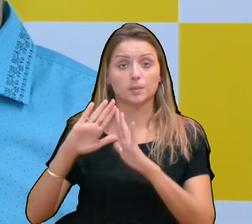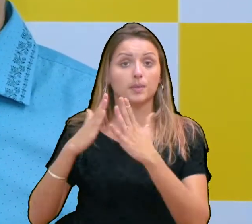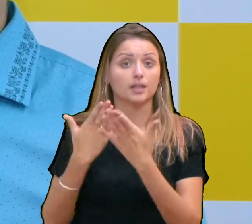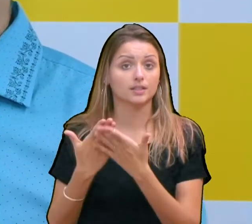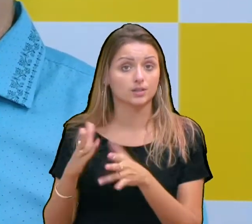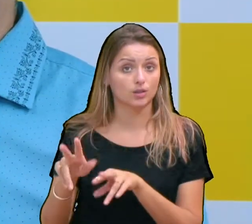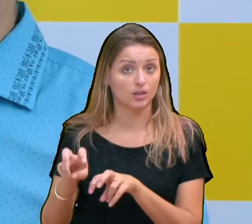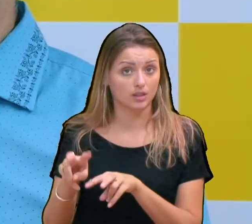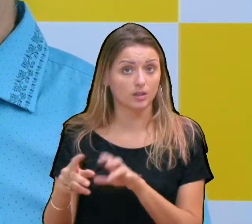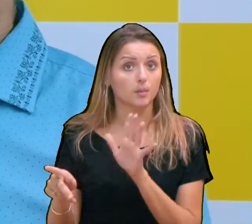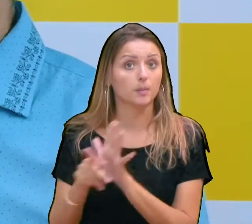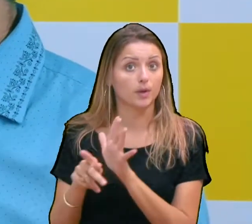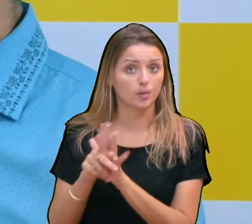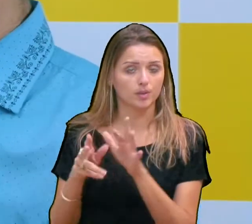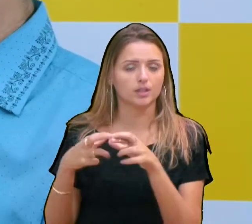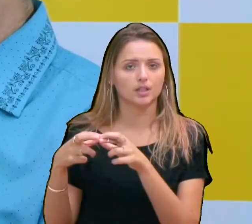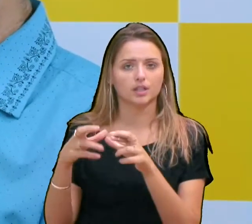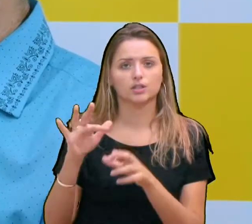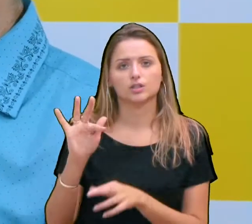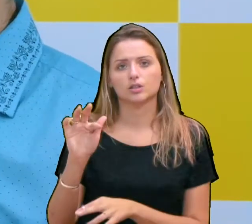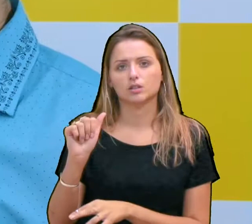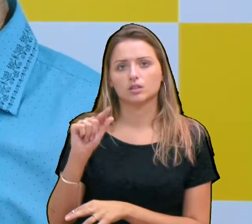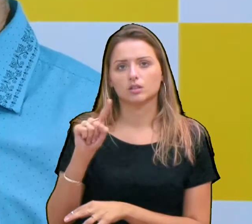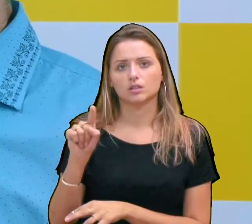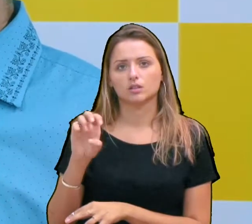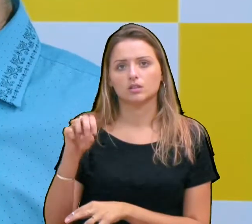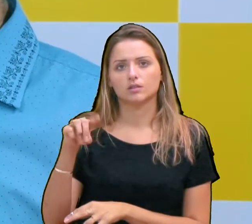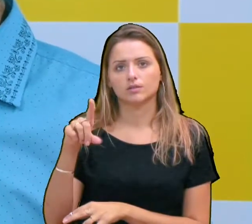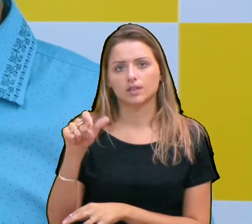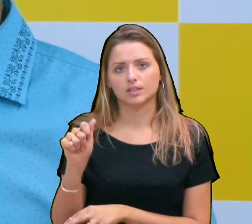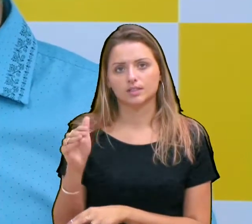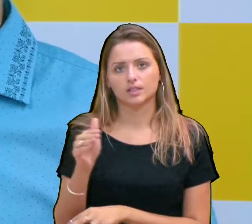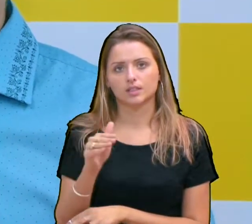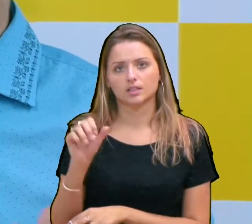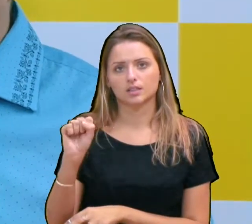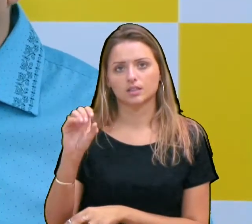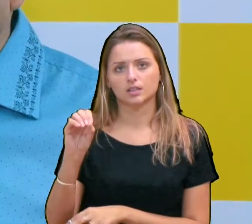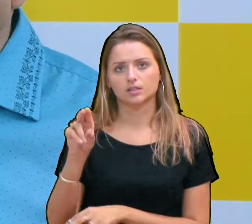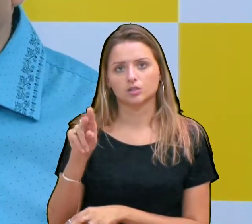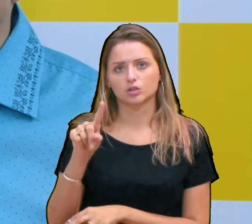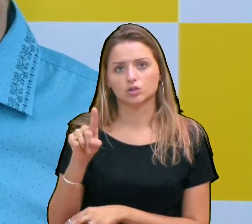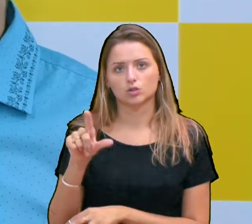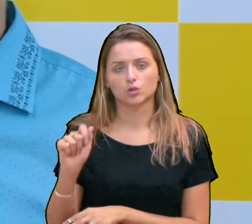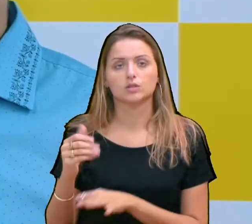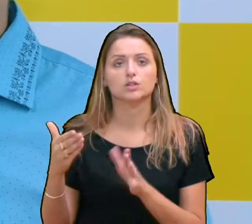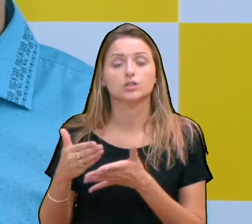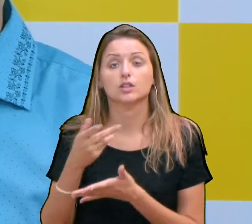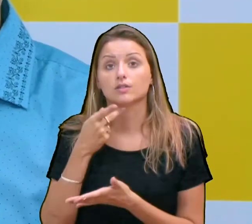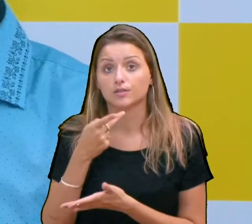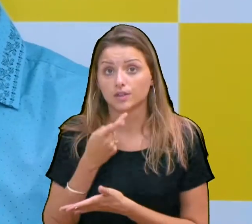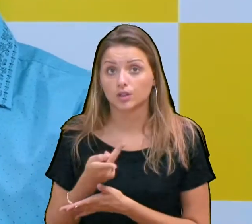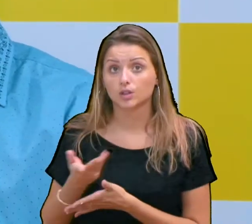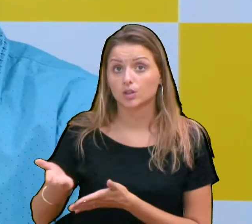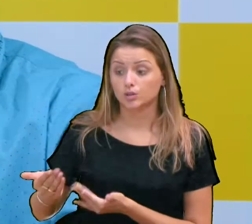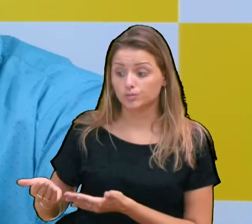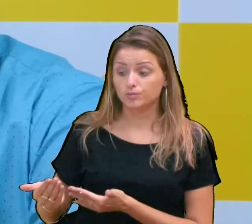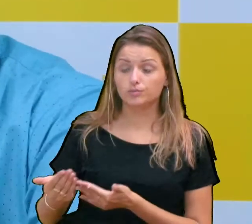escola agrícola vem a contribuir muito para o jovem no interior. Para quem não conhece ainda, já foi falado, o jovem estuda uma